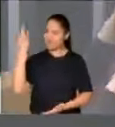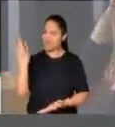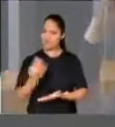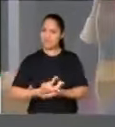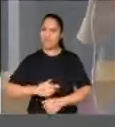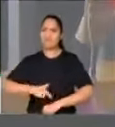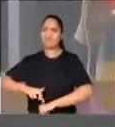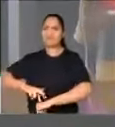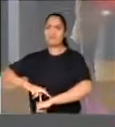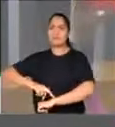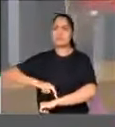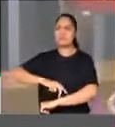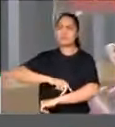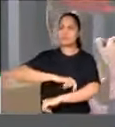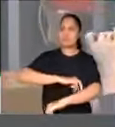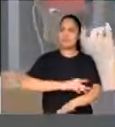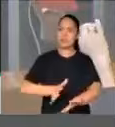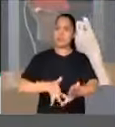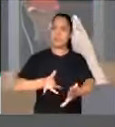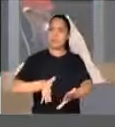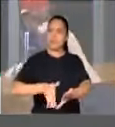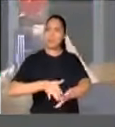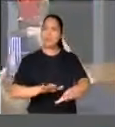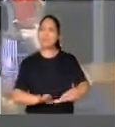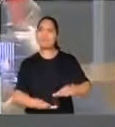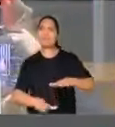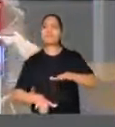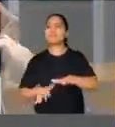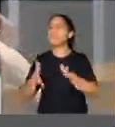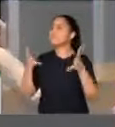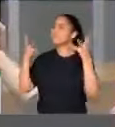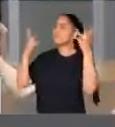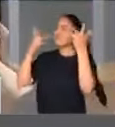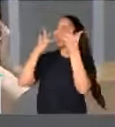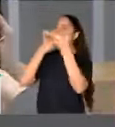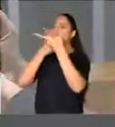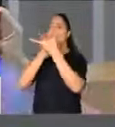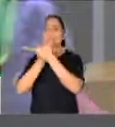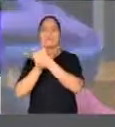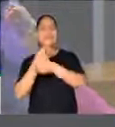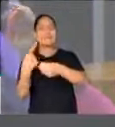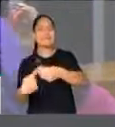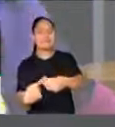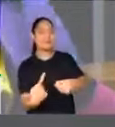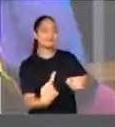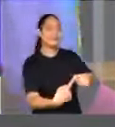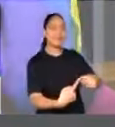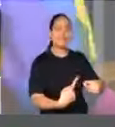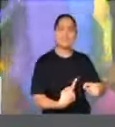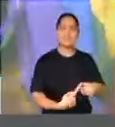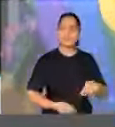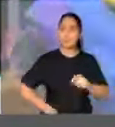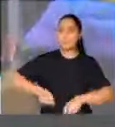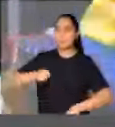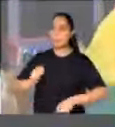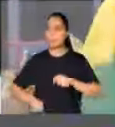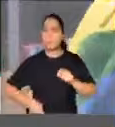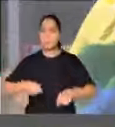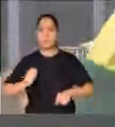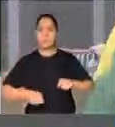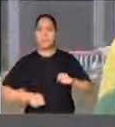pé pela cidade, diz comigo, bonita. O toque do